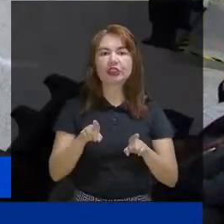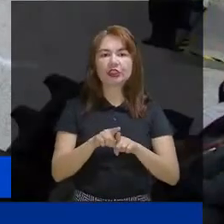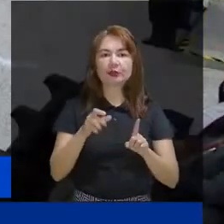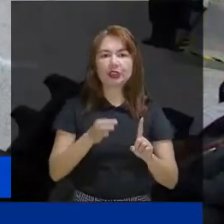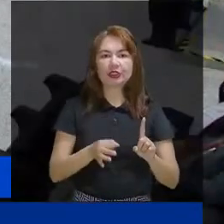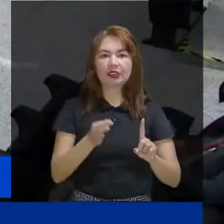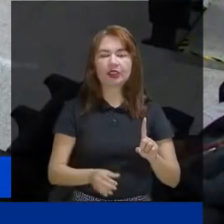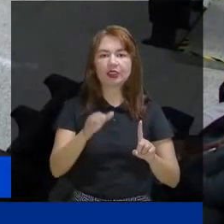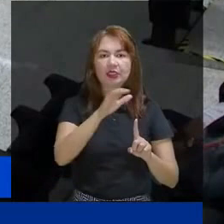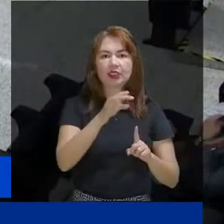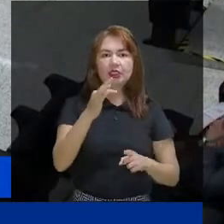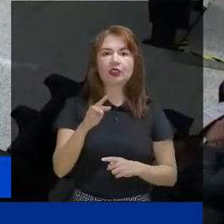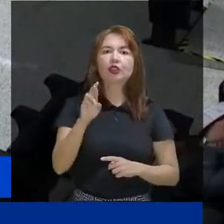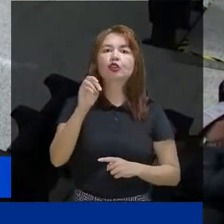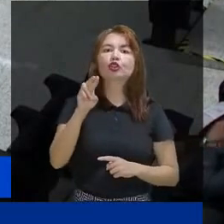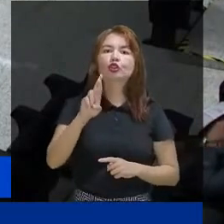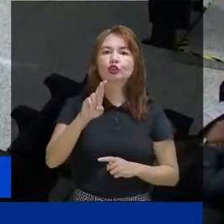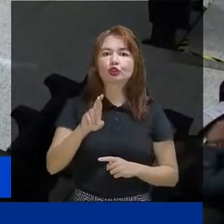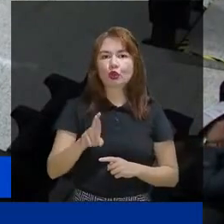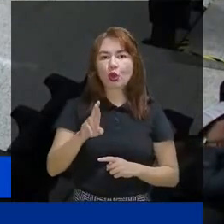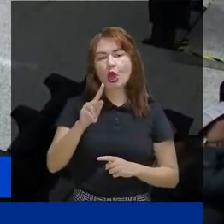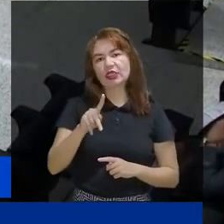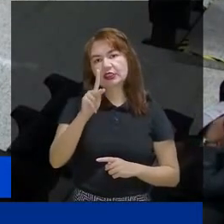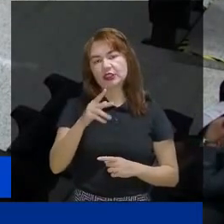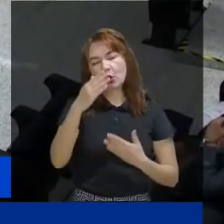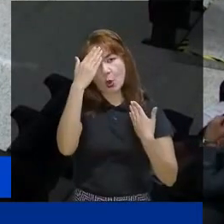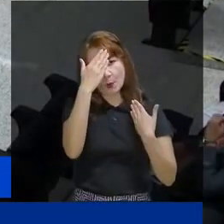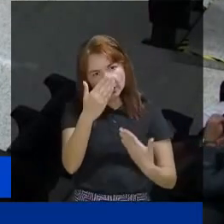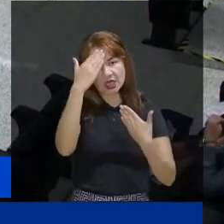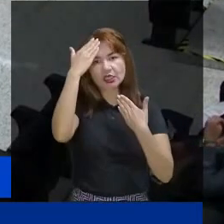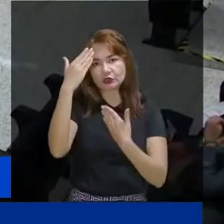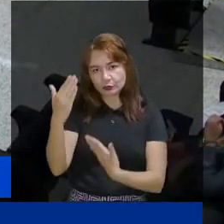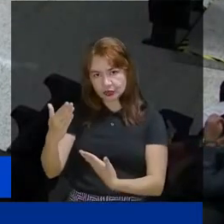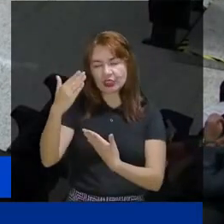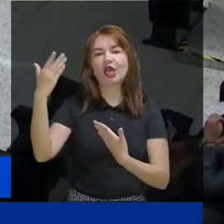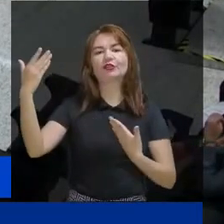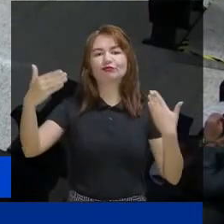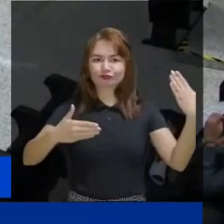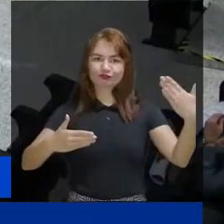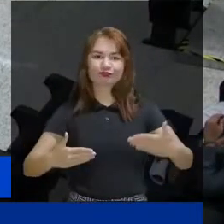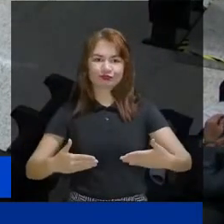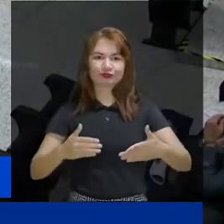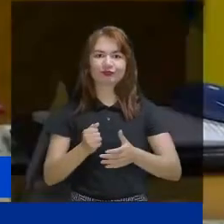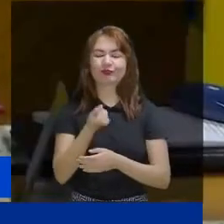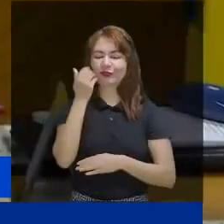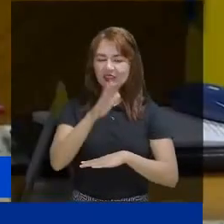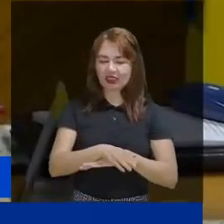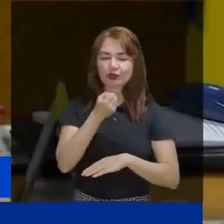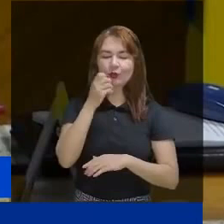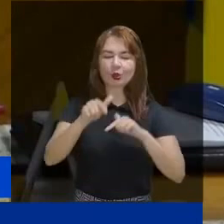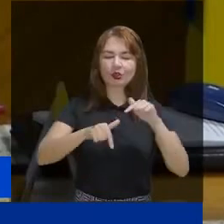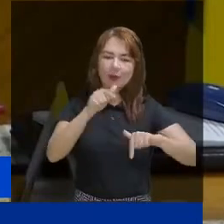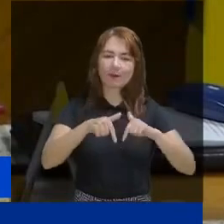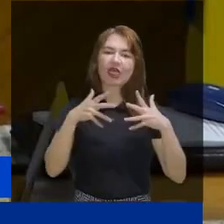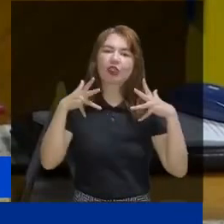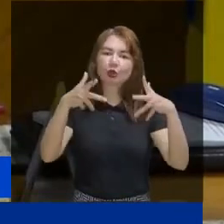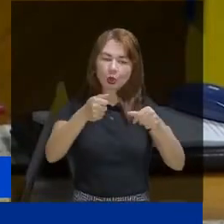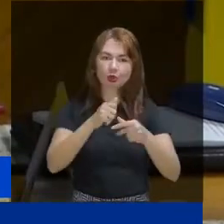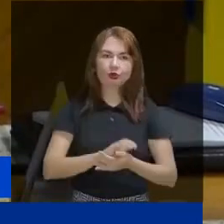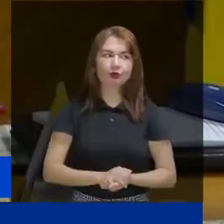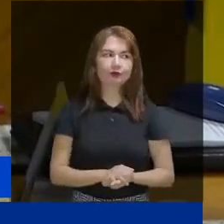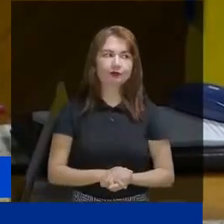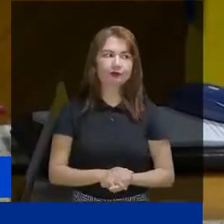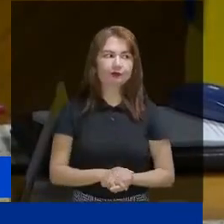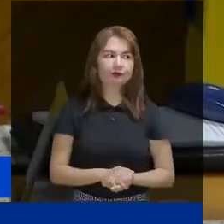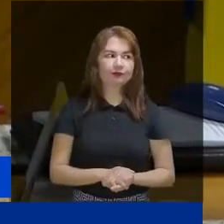Torque. Obrigado por vocês terem vindo, tá bom? Presidente, sempre Obrigado, um prazer. senhor presidente. Imagem Boa ampla do tarde, bom plenário. trabalho a todas e todos.